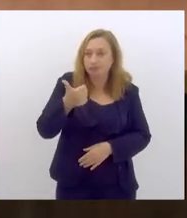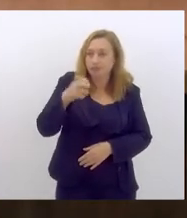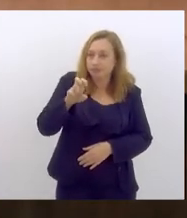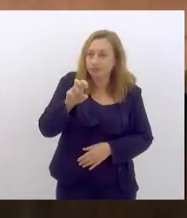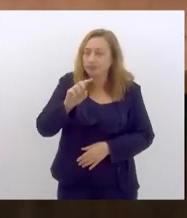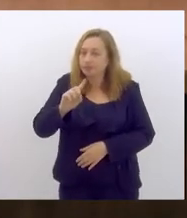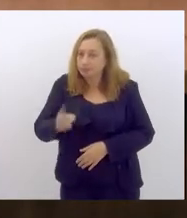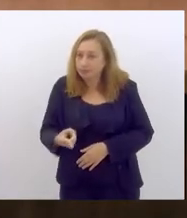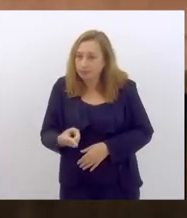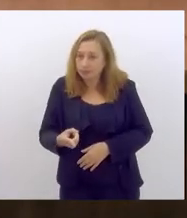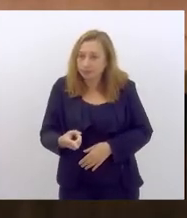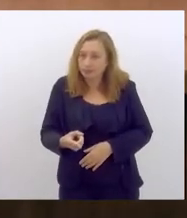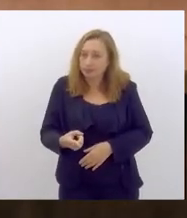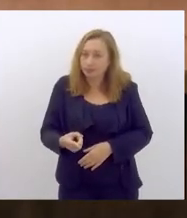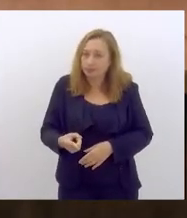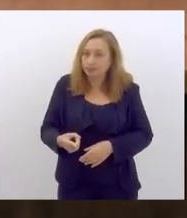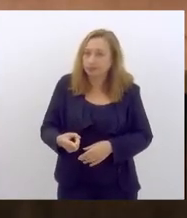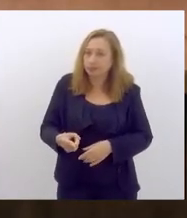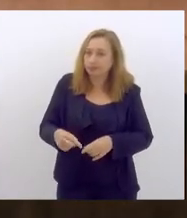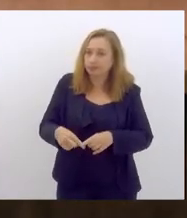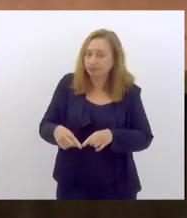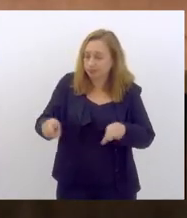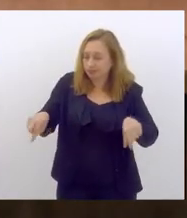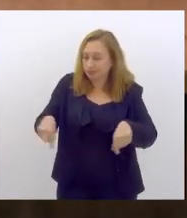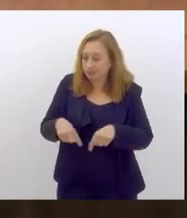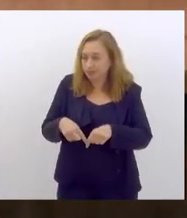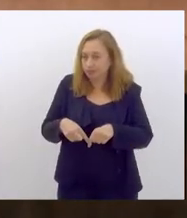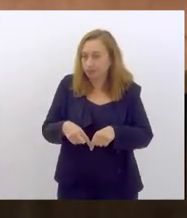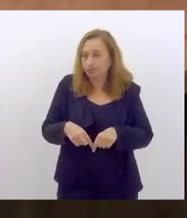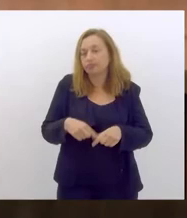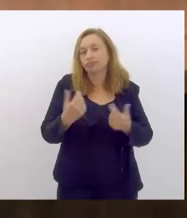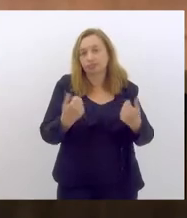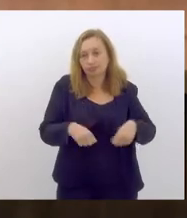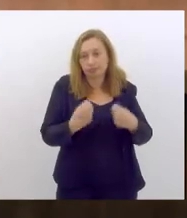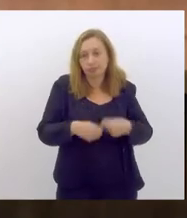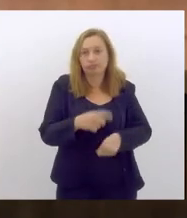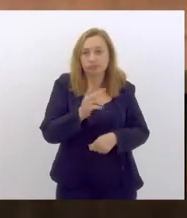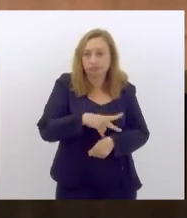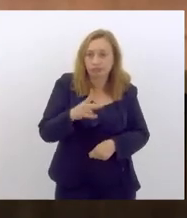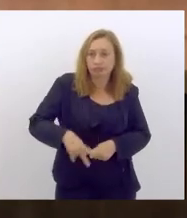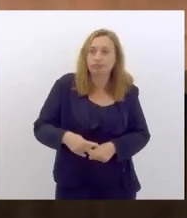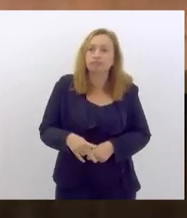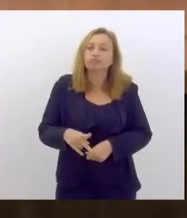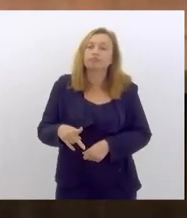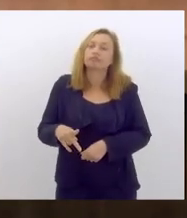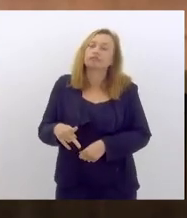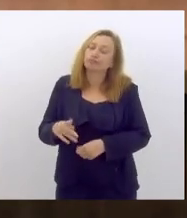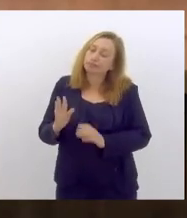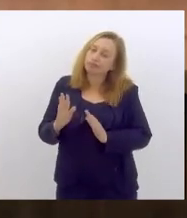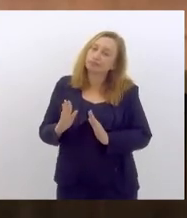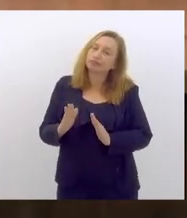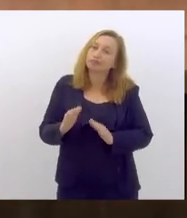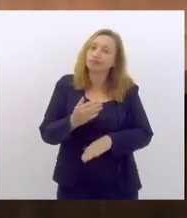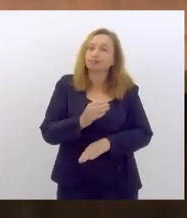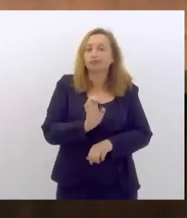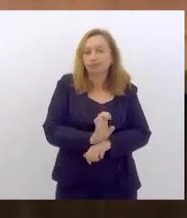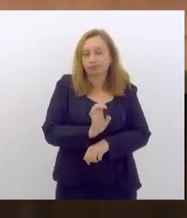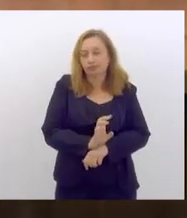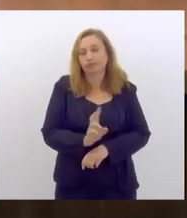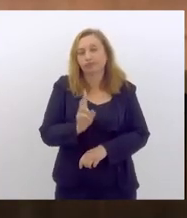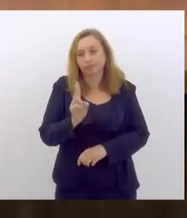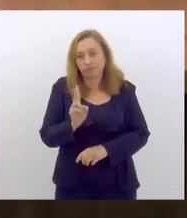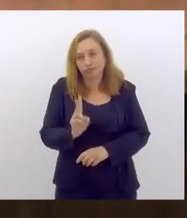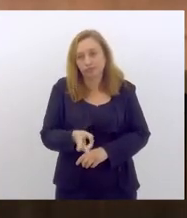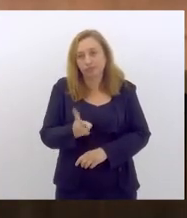turmas com carência de professores no Estado e o Estado continua postergando a migração, fazendo essa covardia com